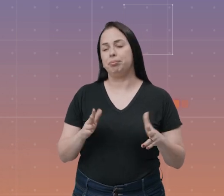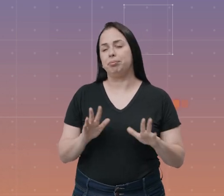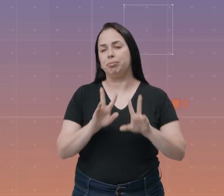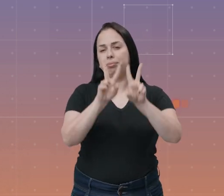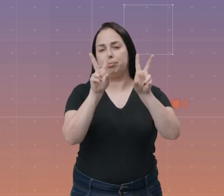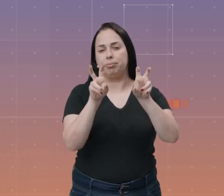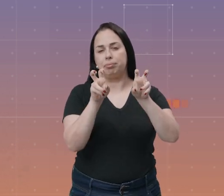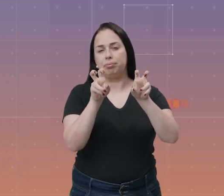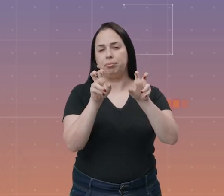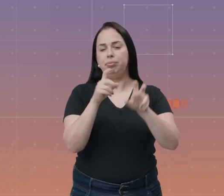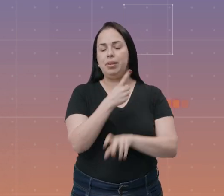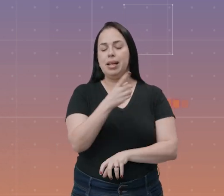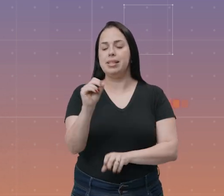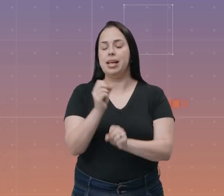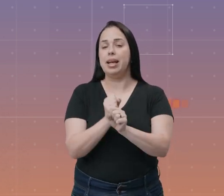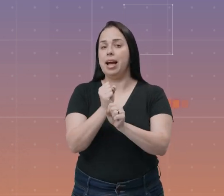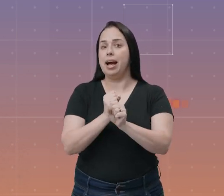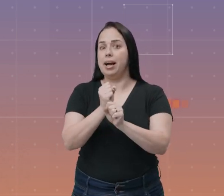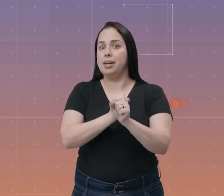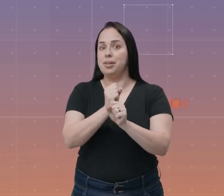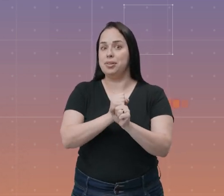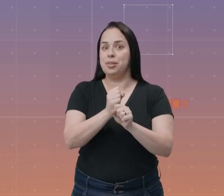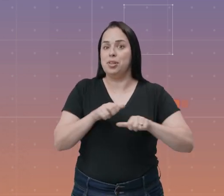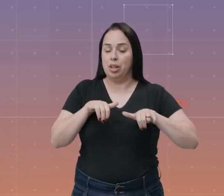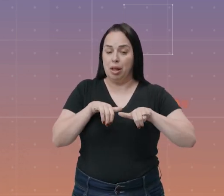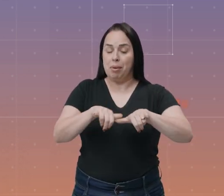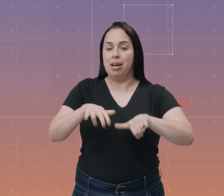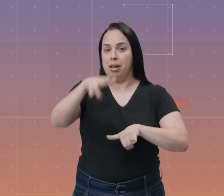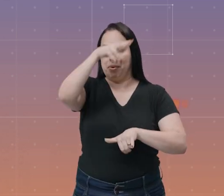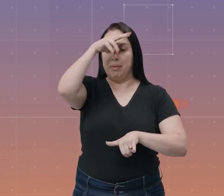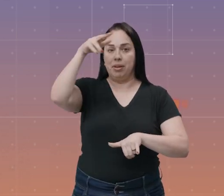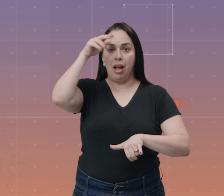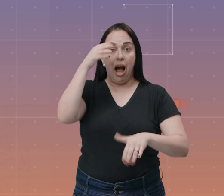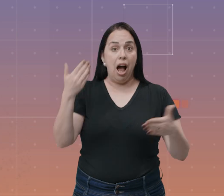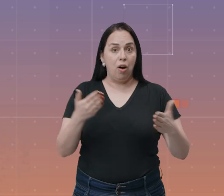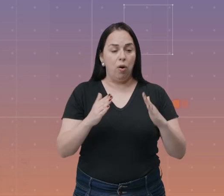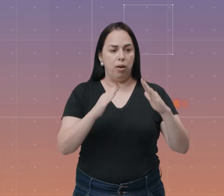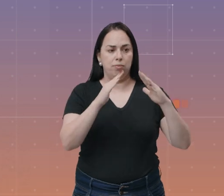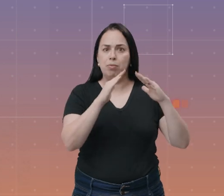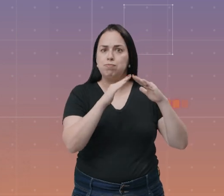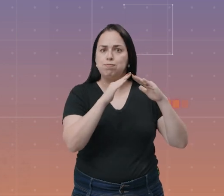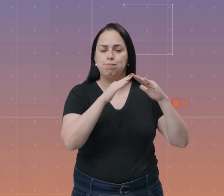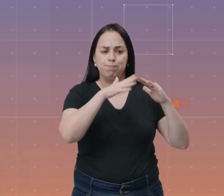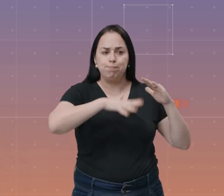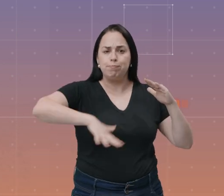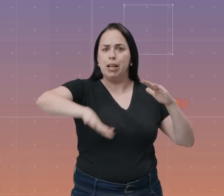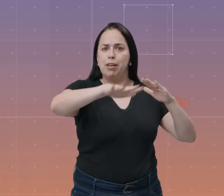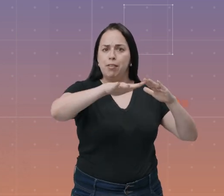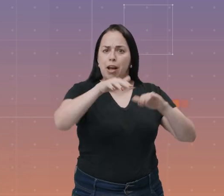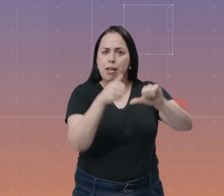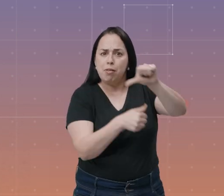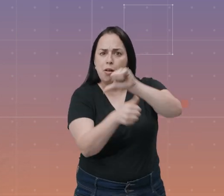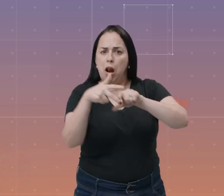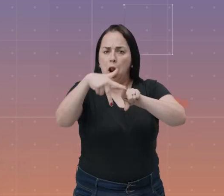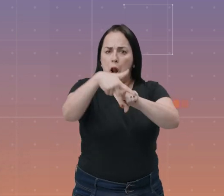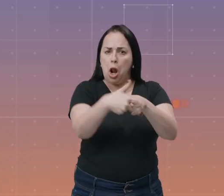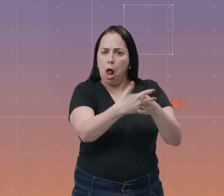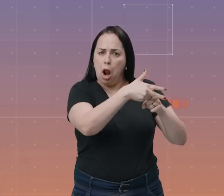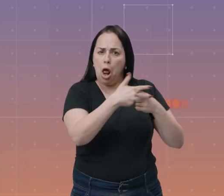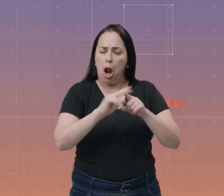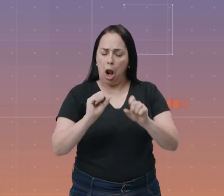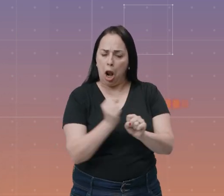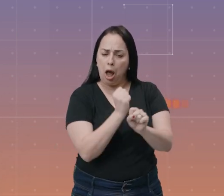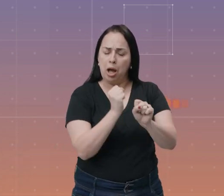Legislativo para falar sobre o centenário do Mercado Municipal, que vai ficar de cara nova. Isso porque o local vai passar por